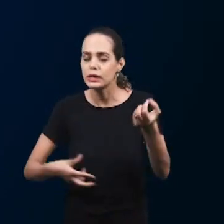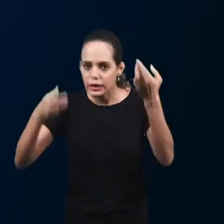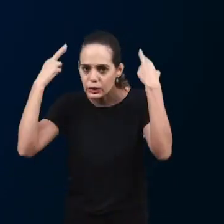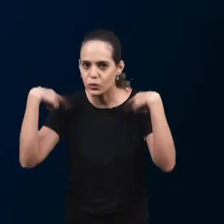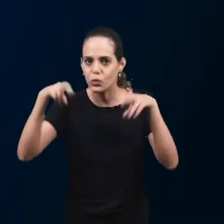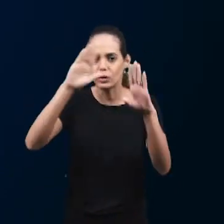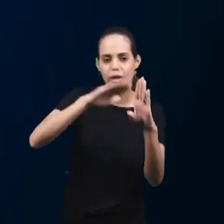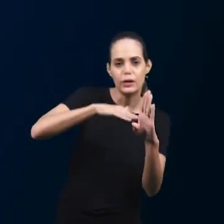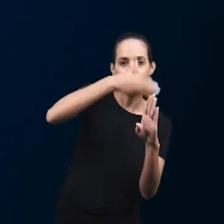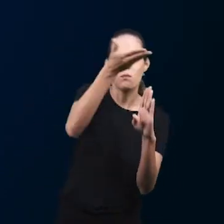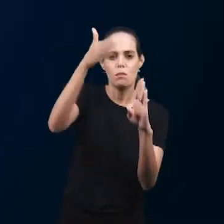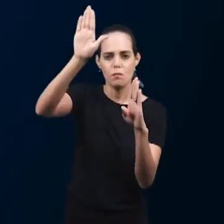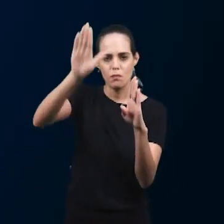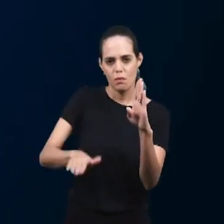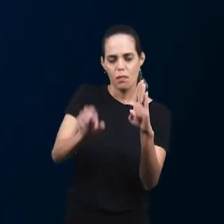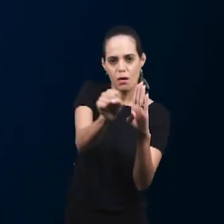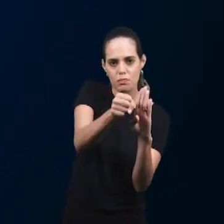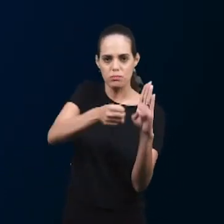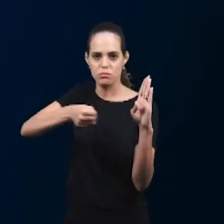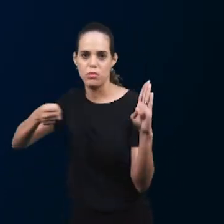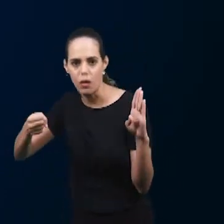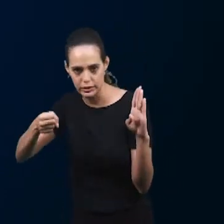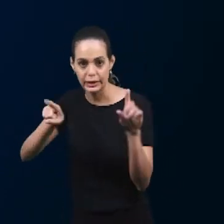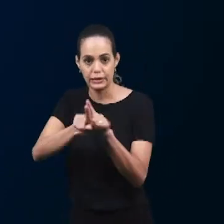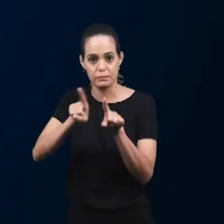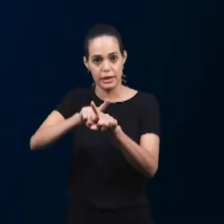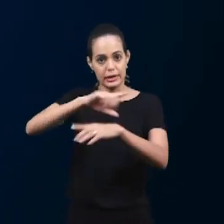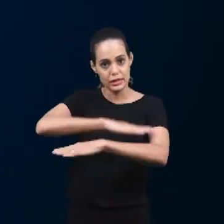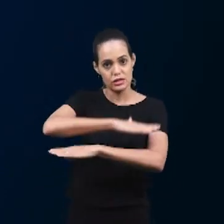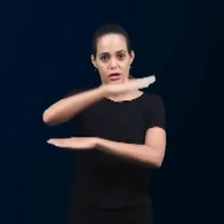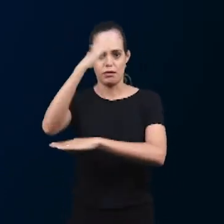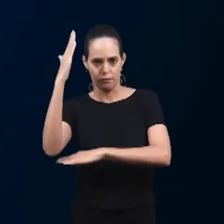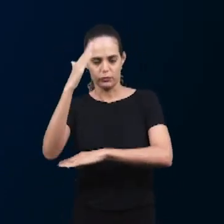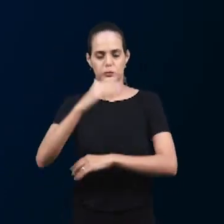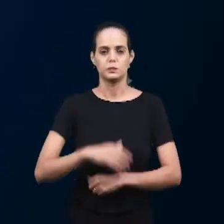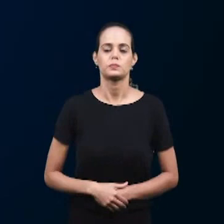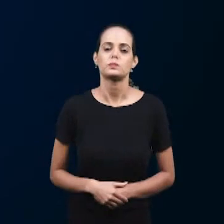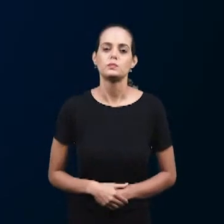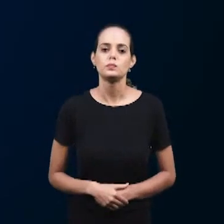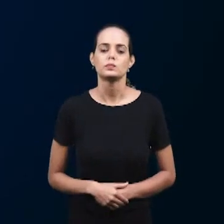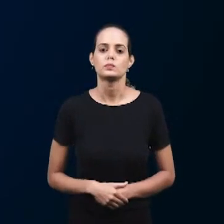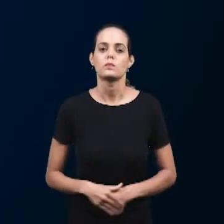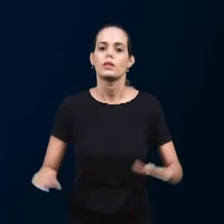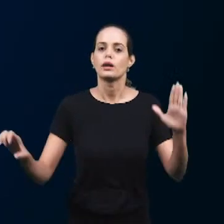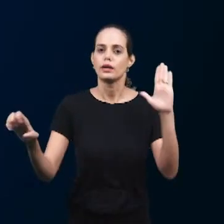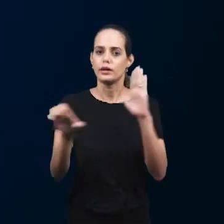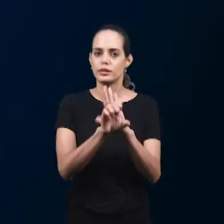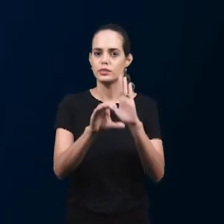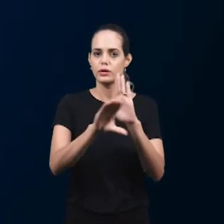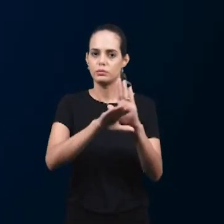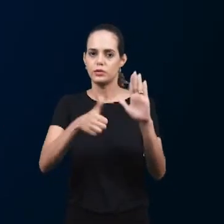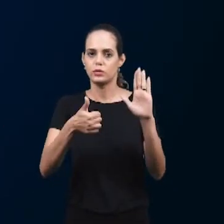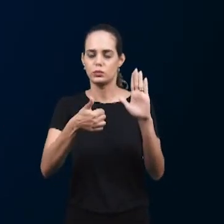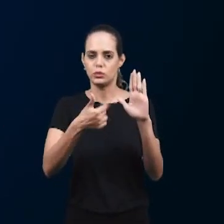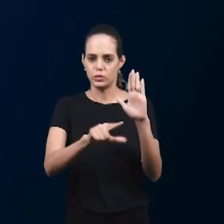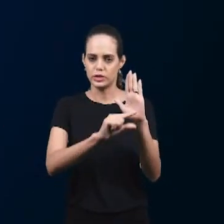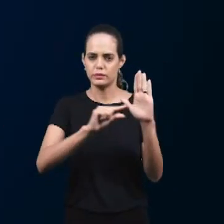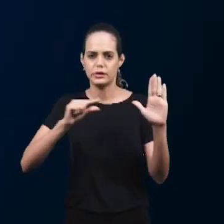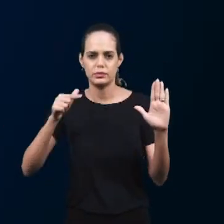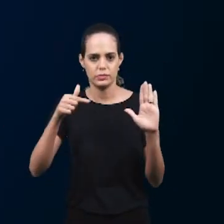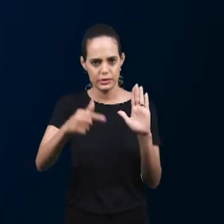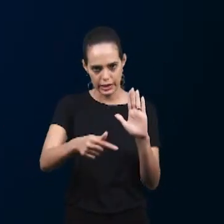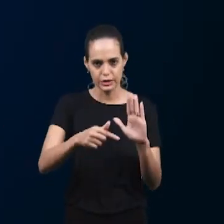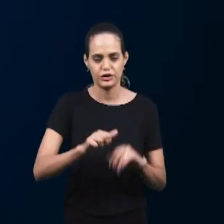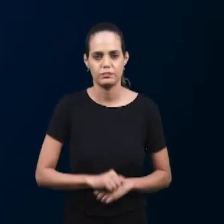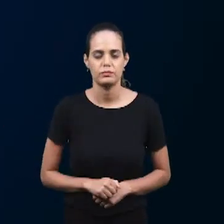cordeiro nas vigas e ombreiras da porta. Em Êxodo 12, versículo